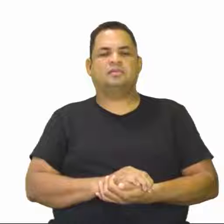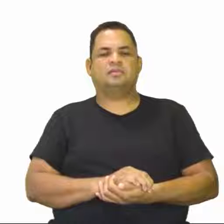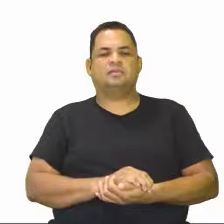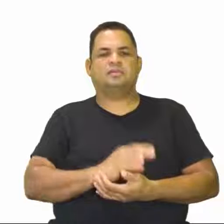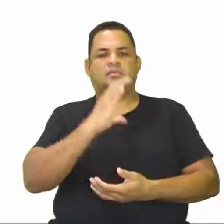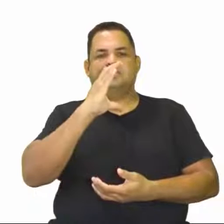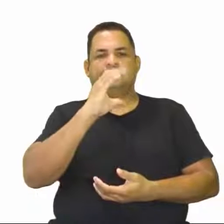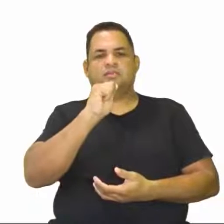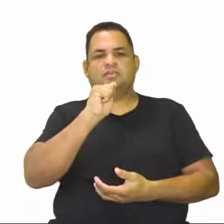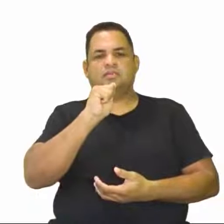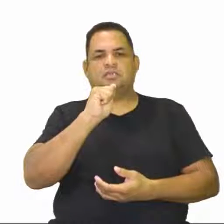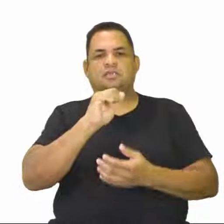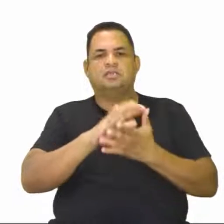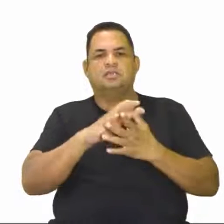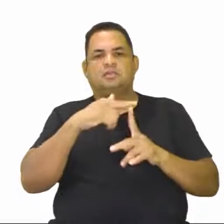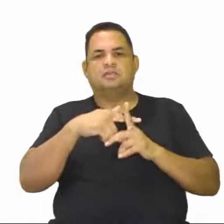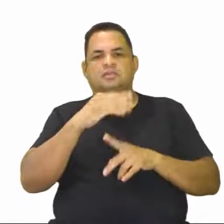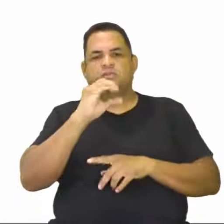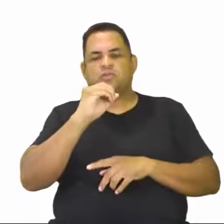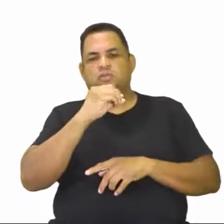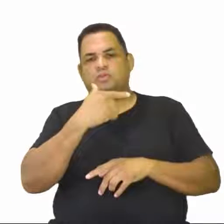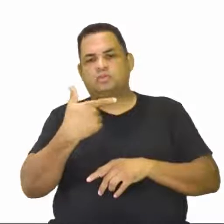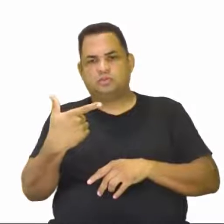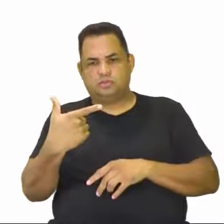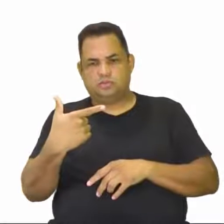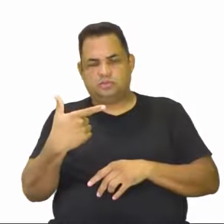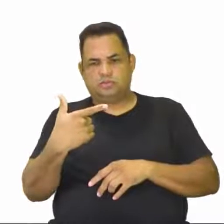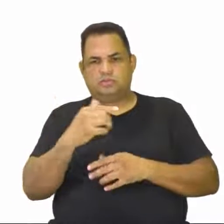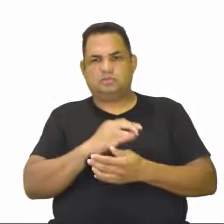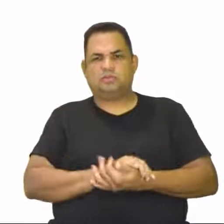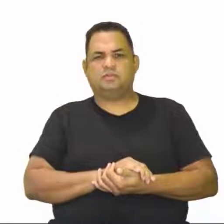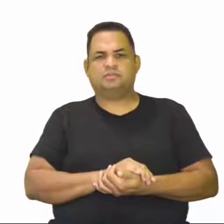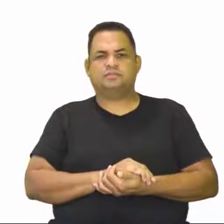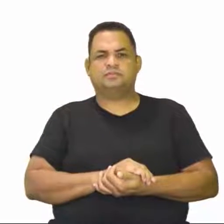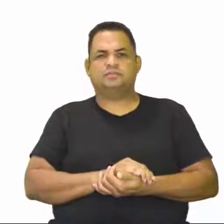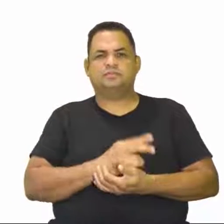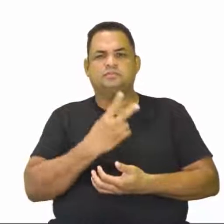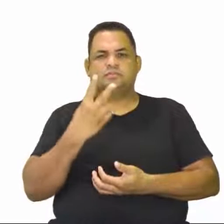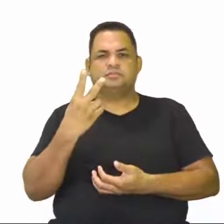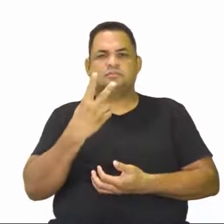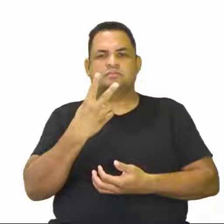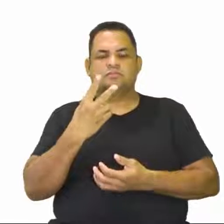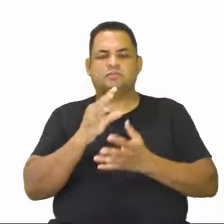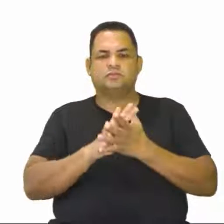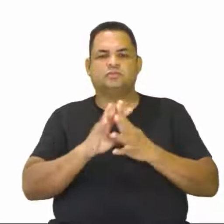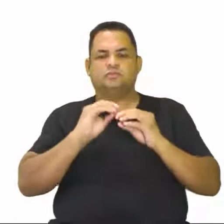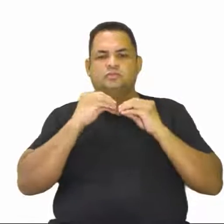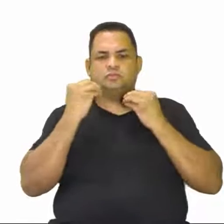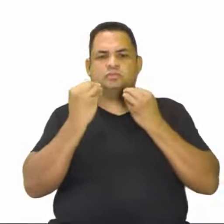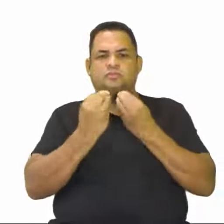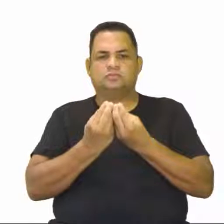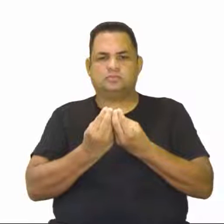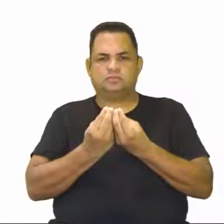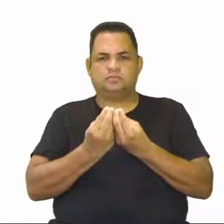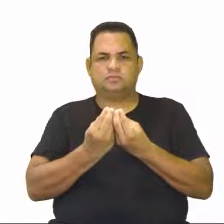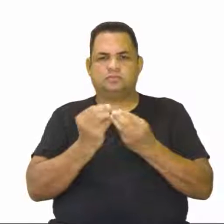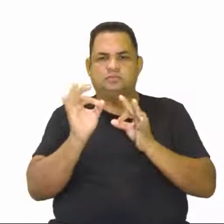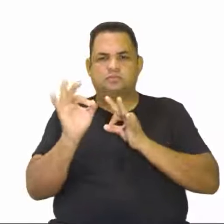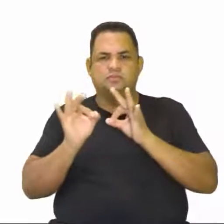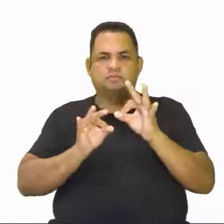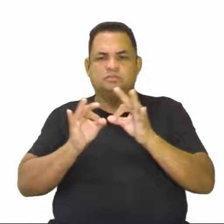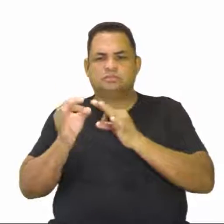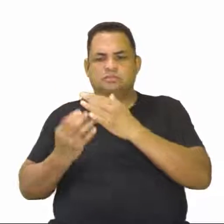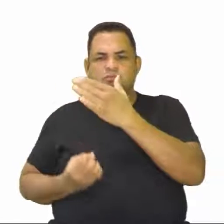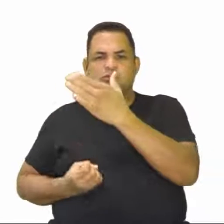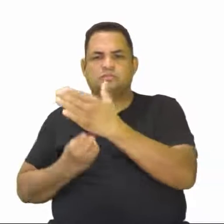cálcio reagindo com o oxigênio, observe, nós temos duas substâncias formando